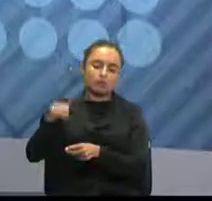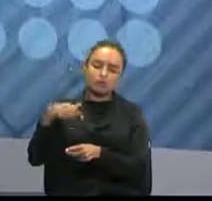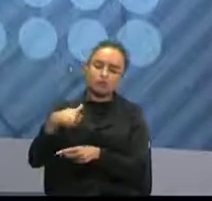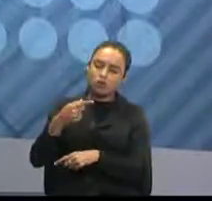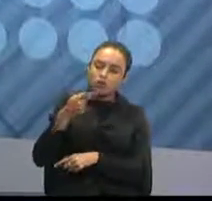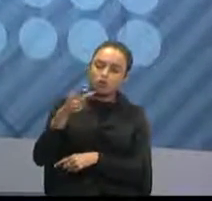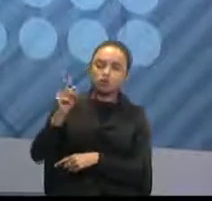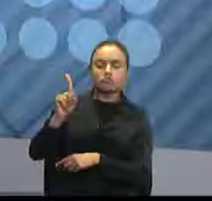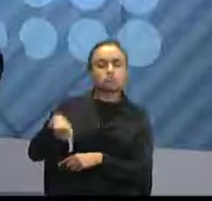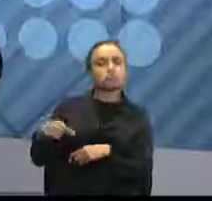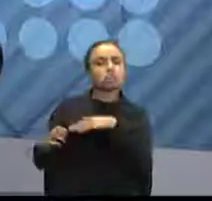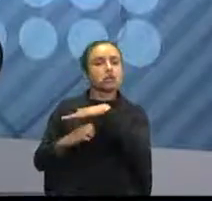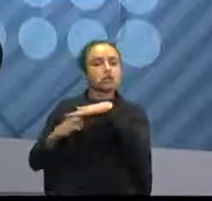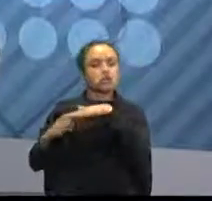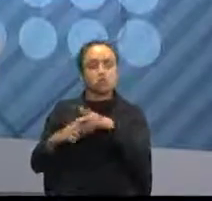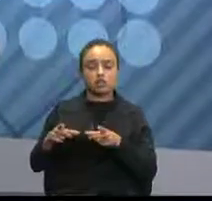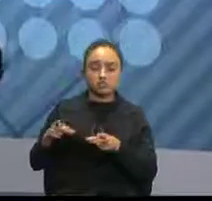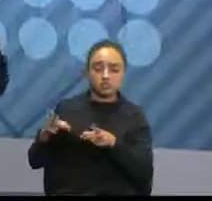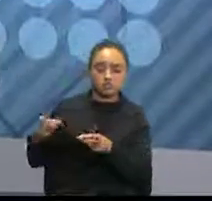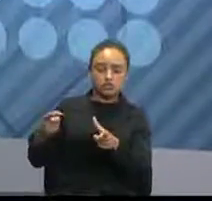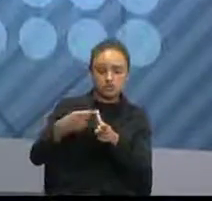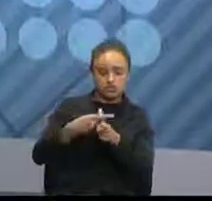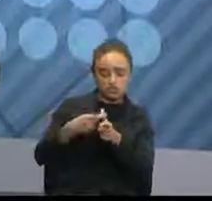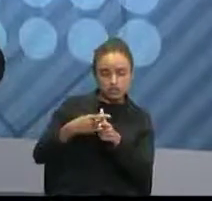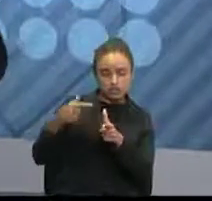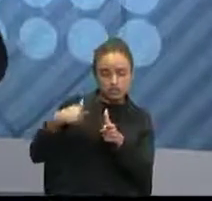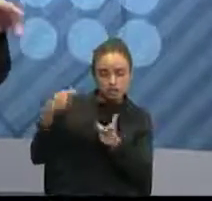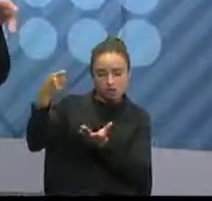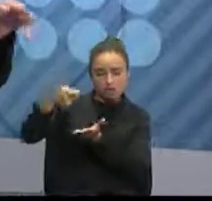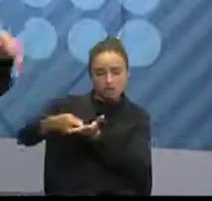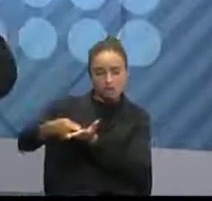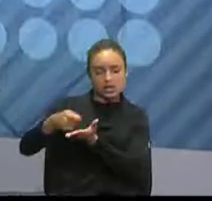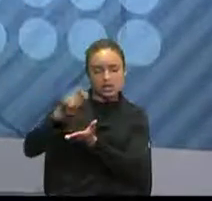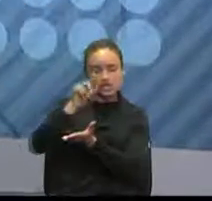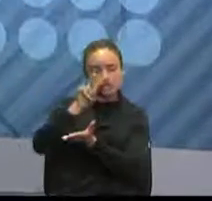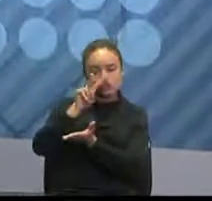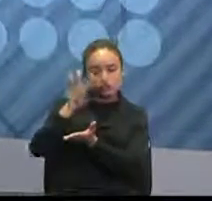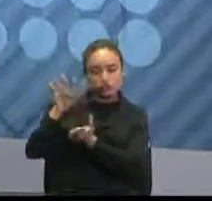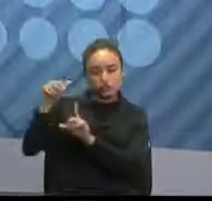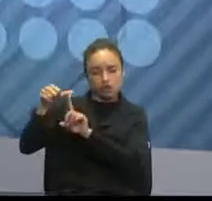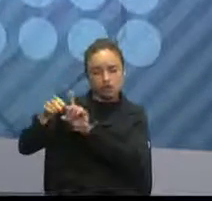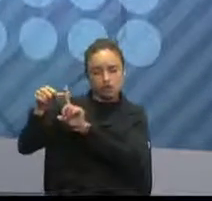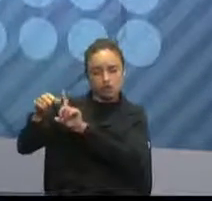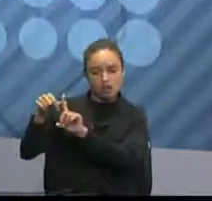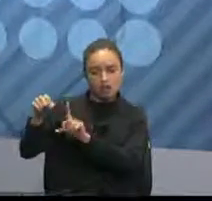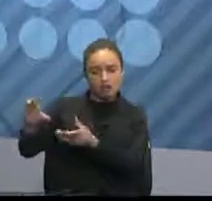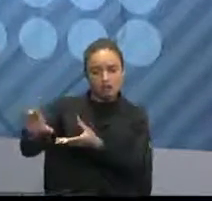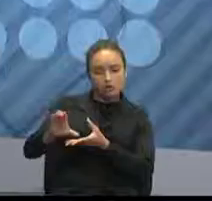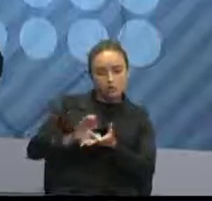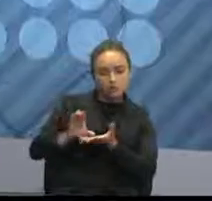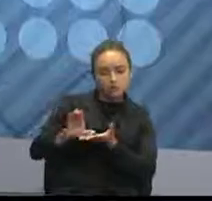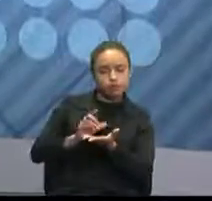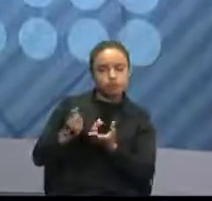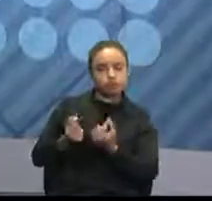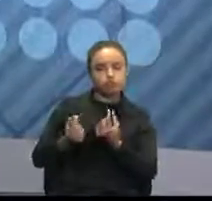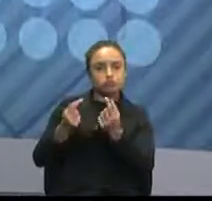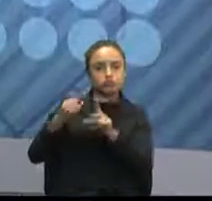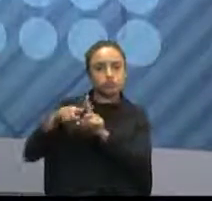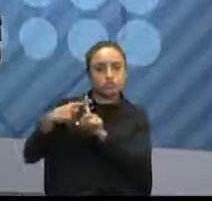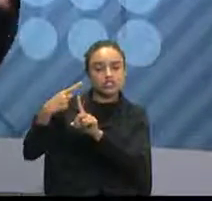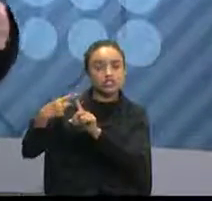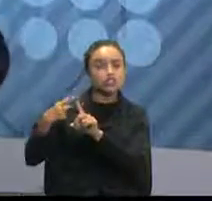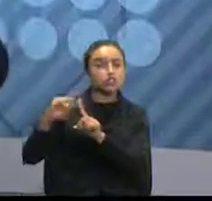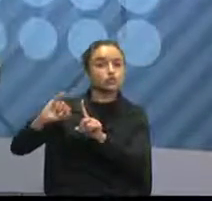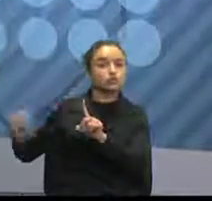título da dívida que eu tenho eu vou te pagar daqui a 24 meses esse montante que você estava emprestando mais uma taxa de juros de 10% ao